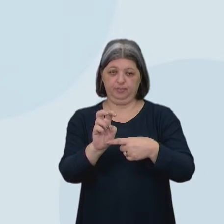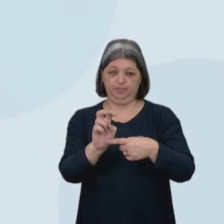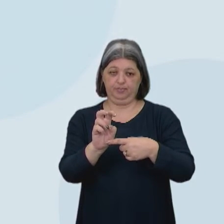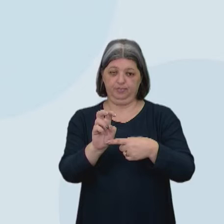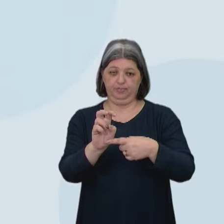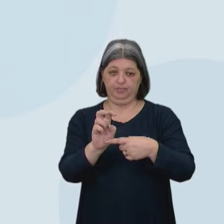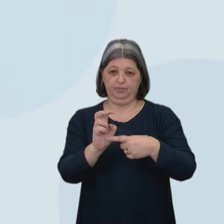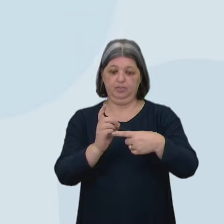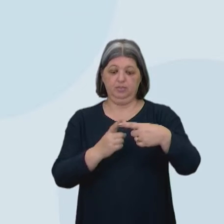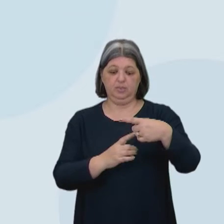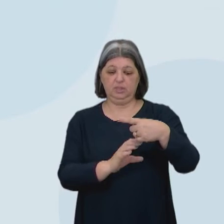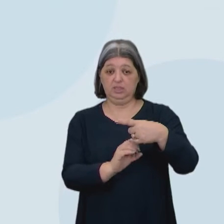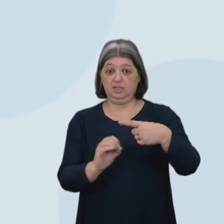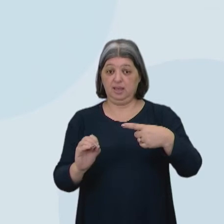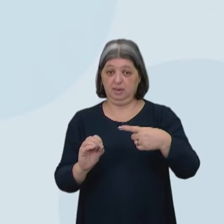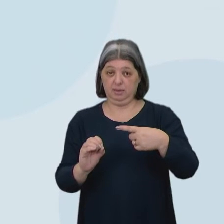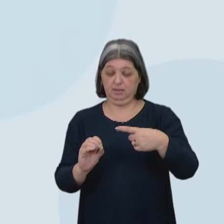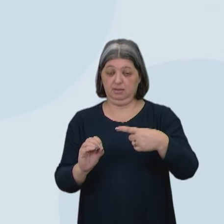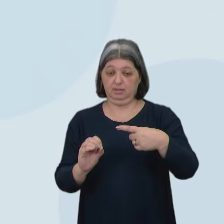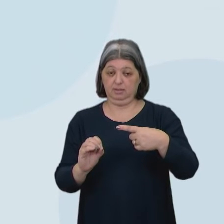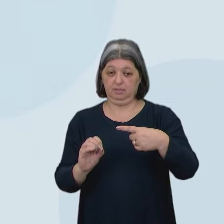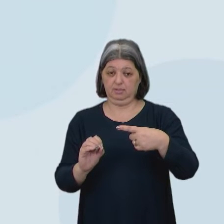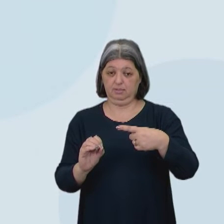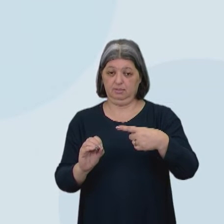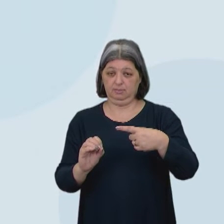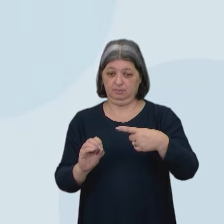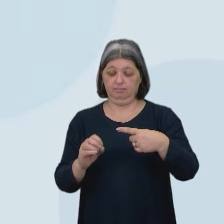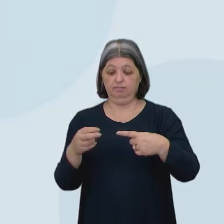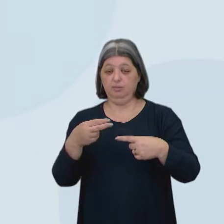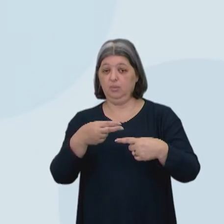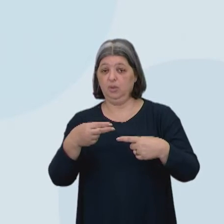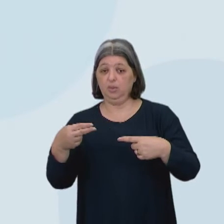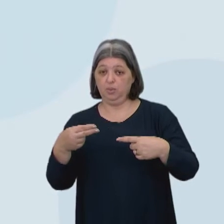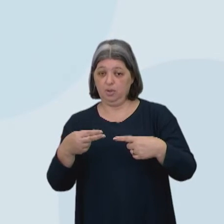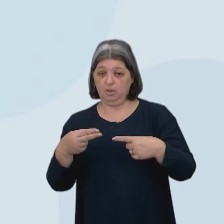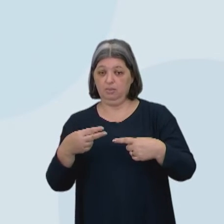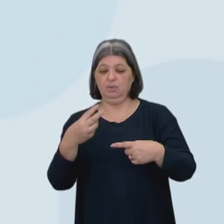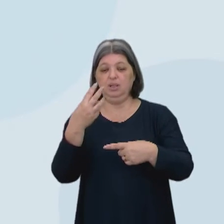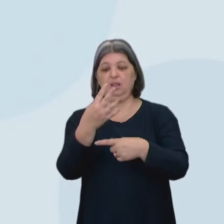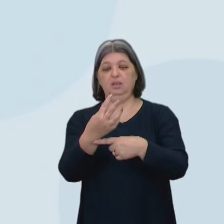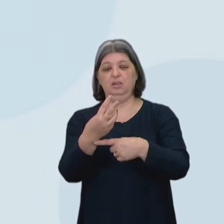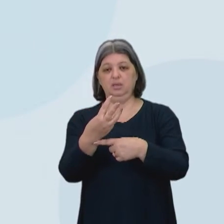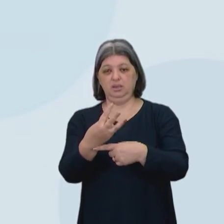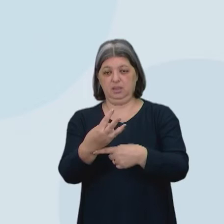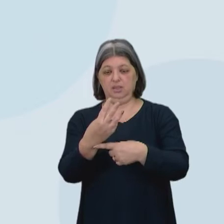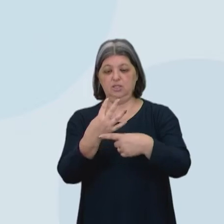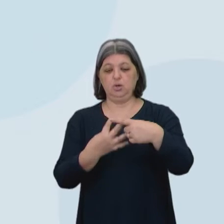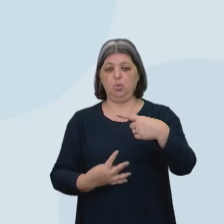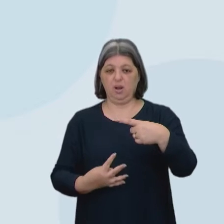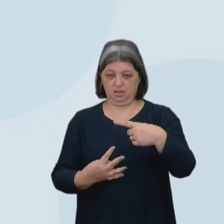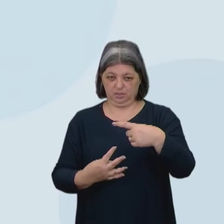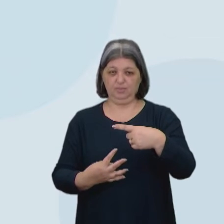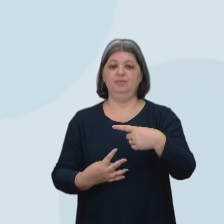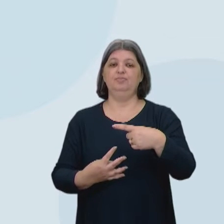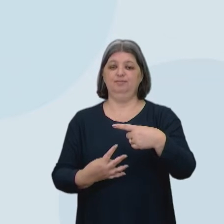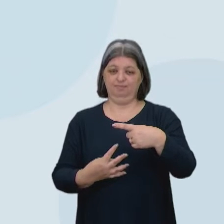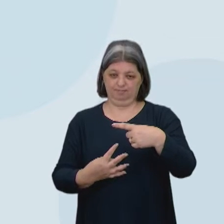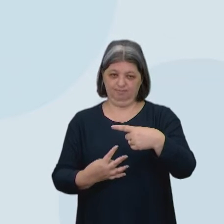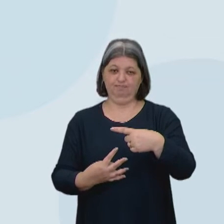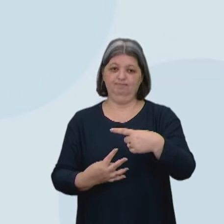zeros, sobre 100. Que quando simplificado, você chega lá no final em 3/4. Por isso que 3/4